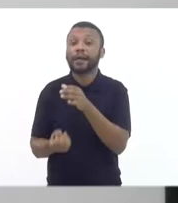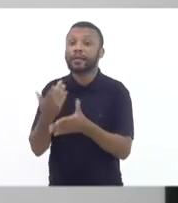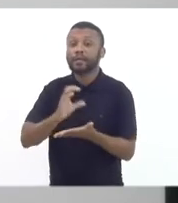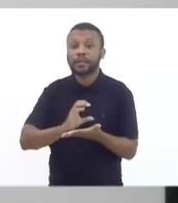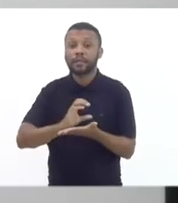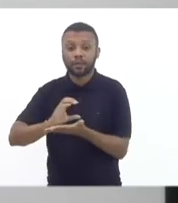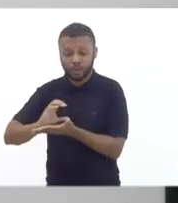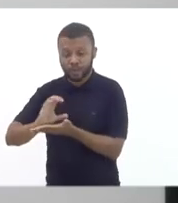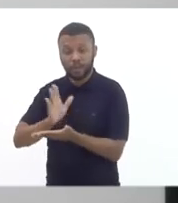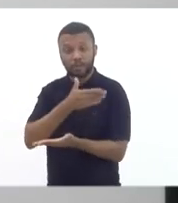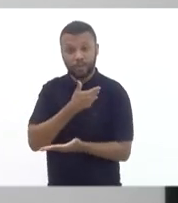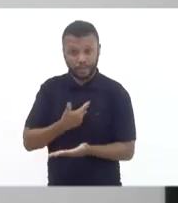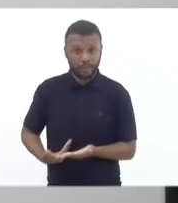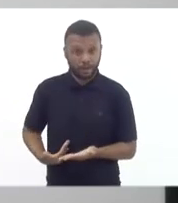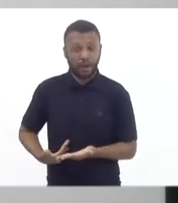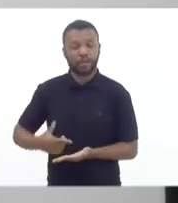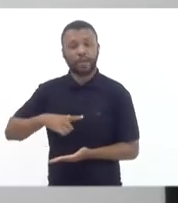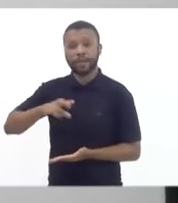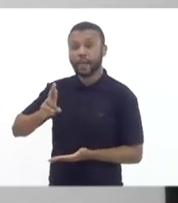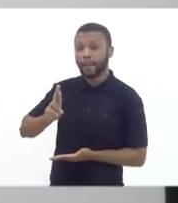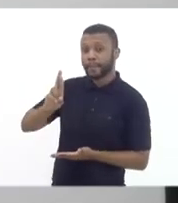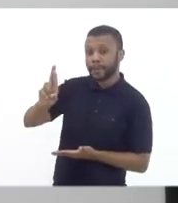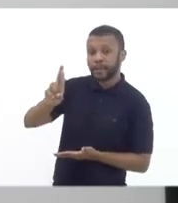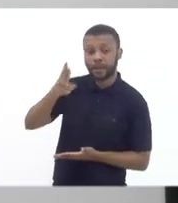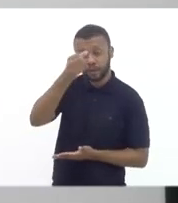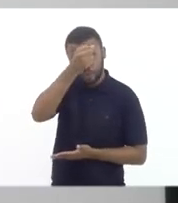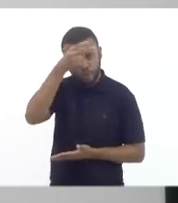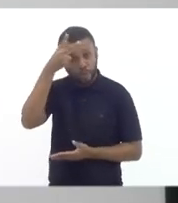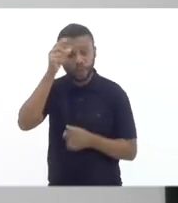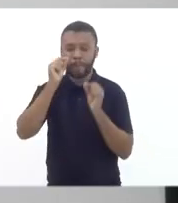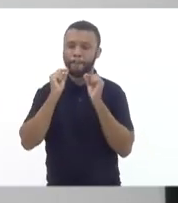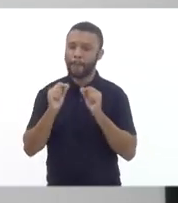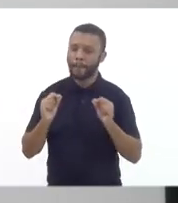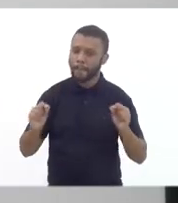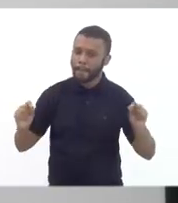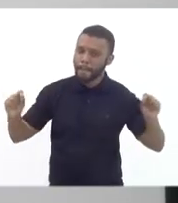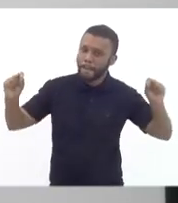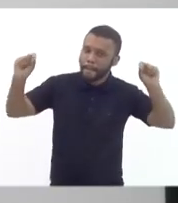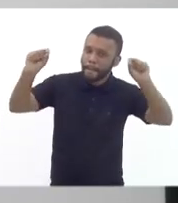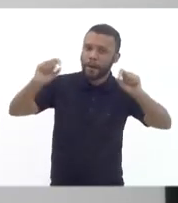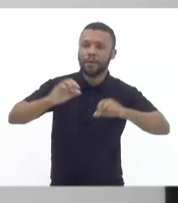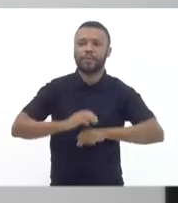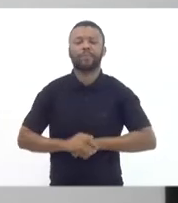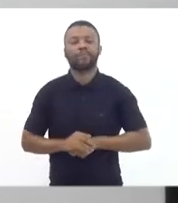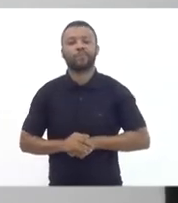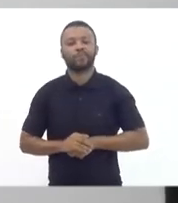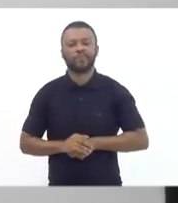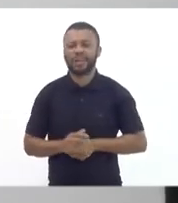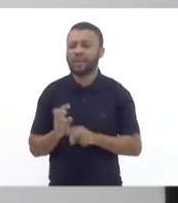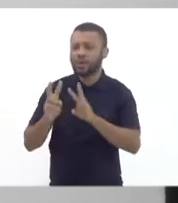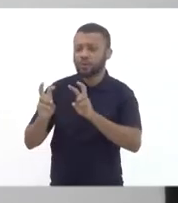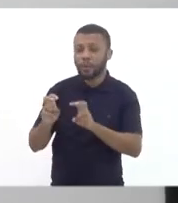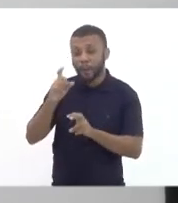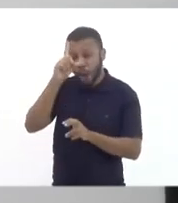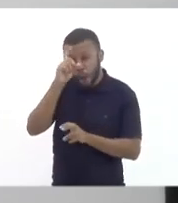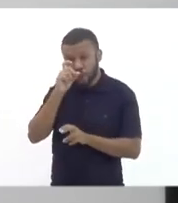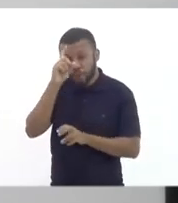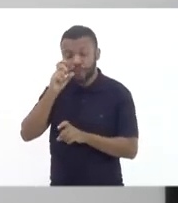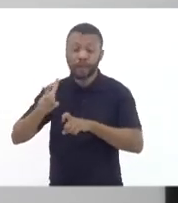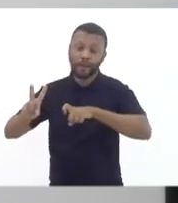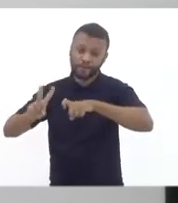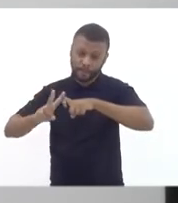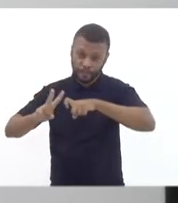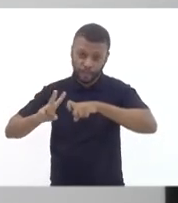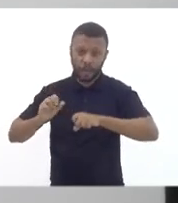desse Conselho Estadual, com representação dos municípios, em relação aos hospitais veterinários, um